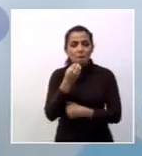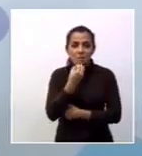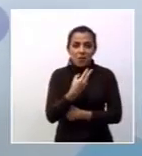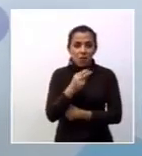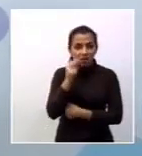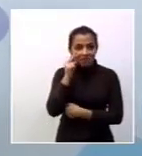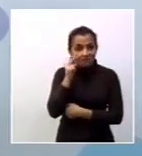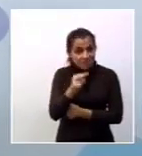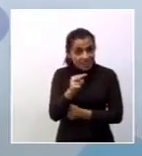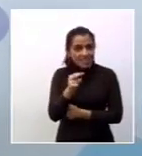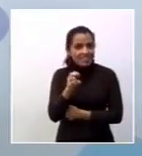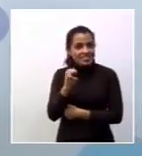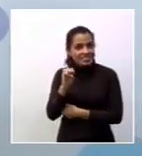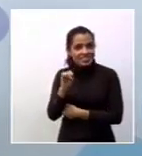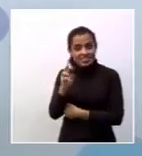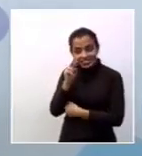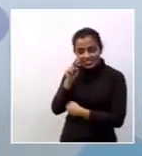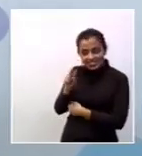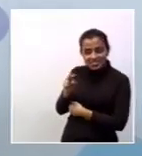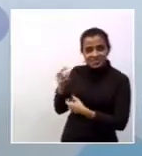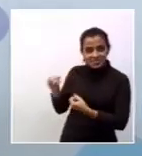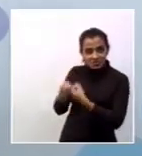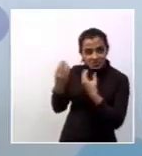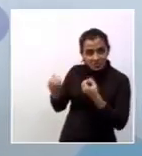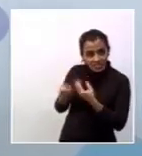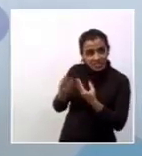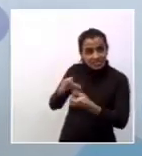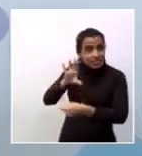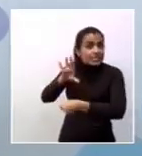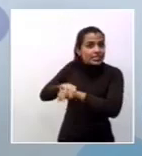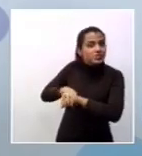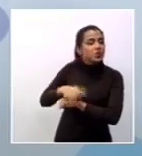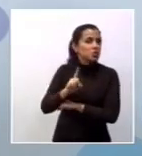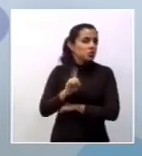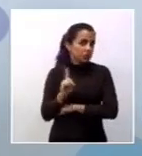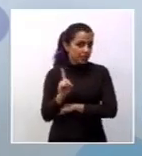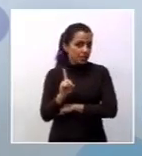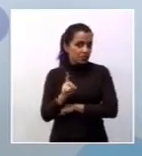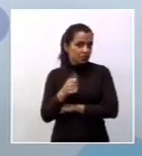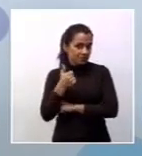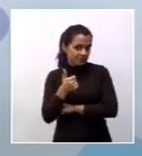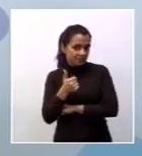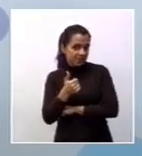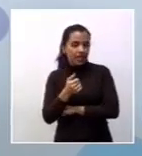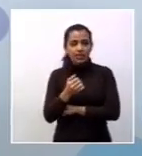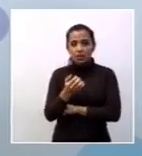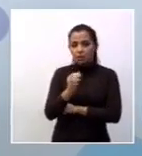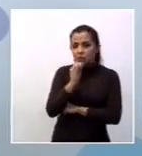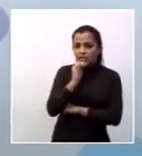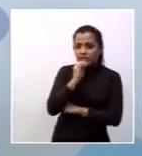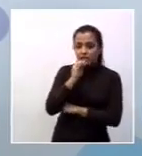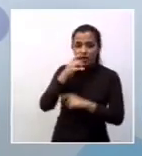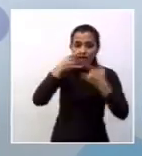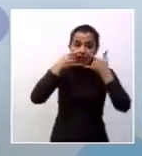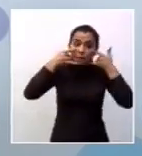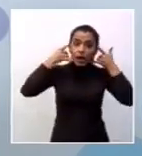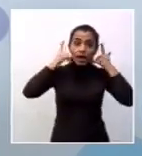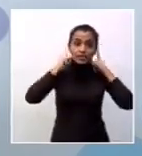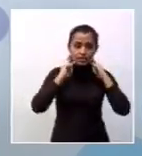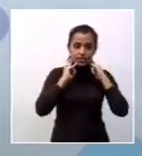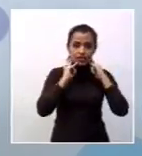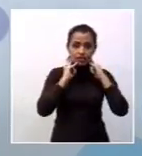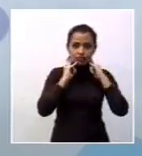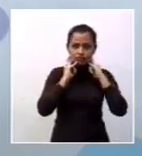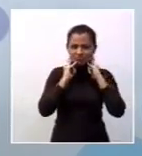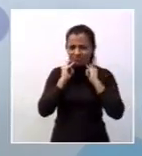vocês consultem fontes seguras. Né? Por exemplo, dessa questão do governo, das máscaras. Vai no site